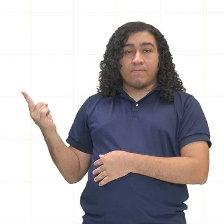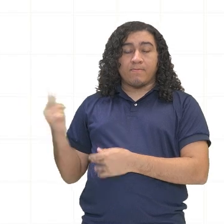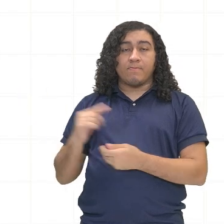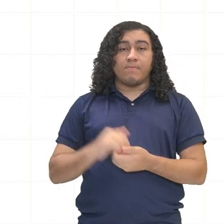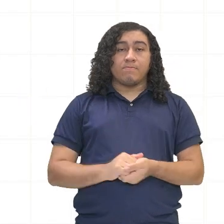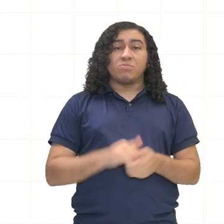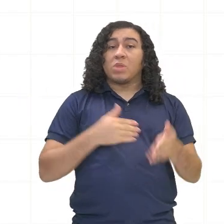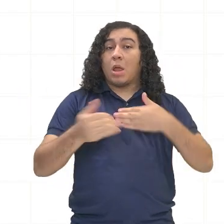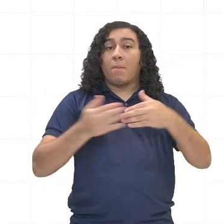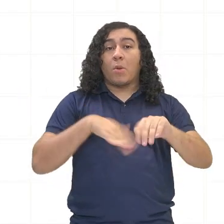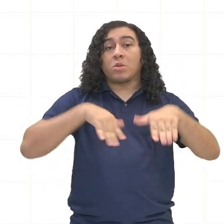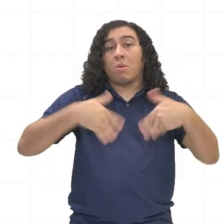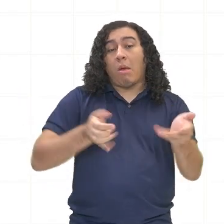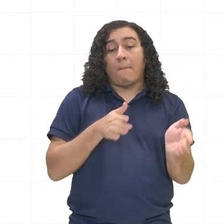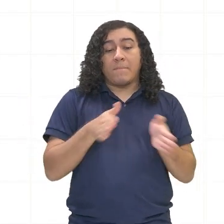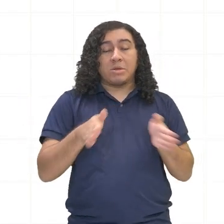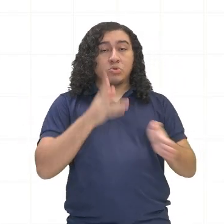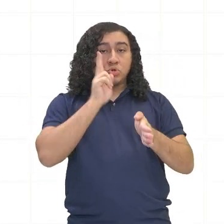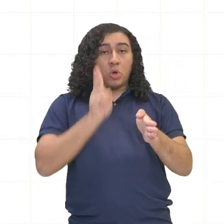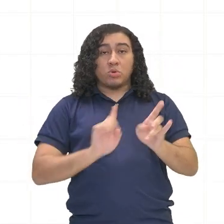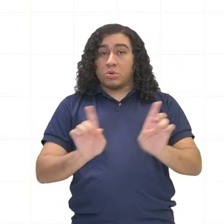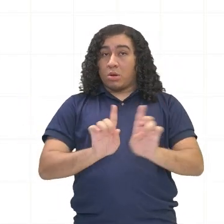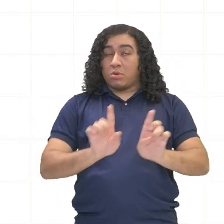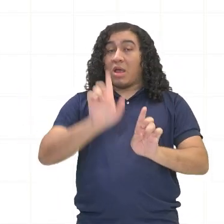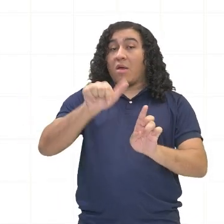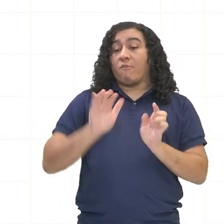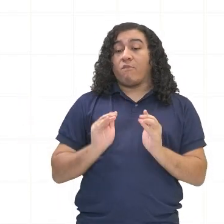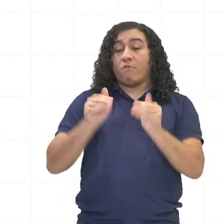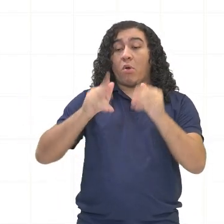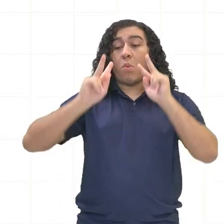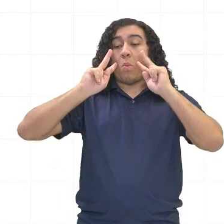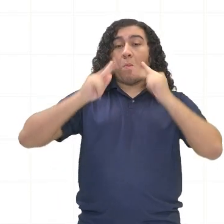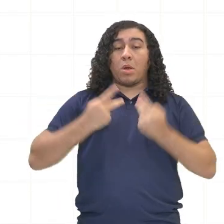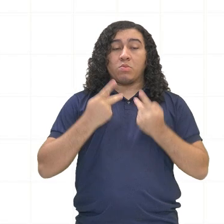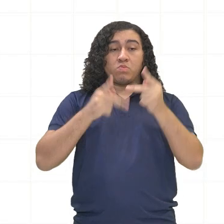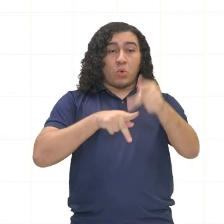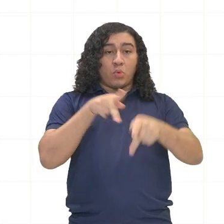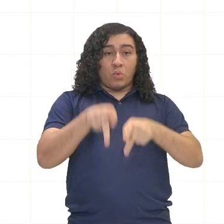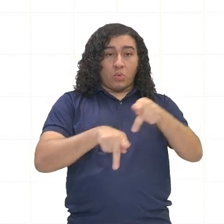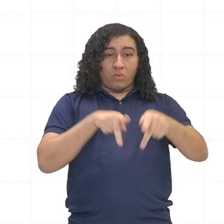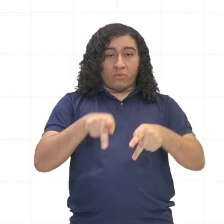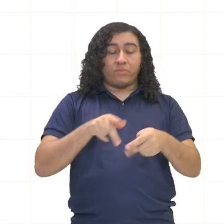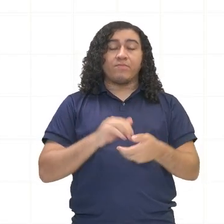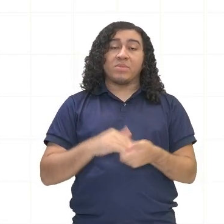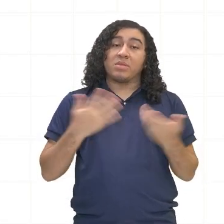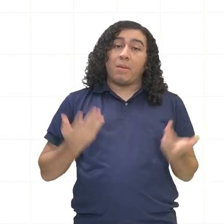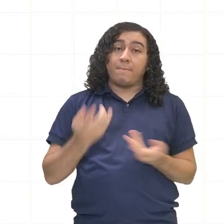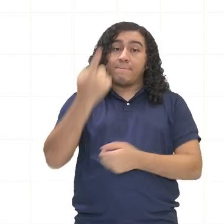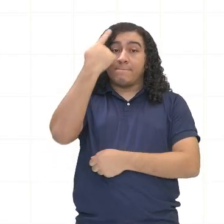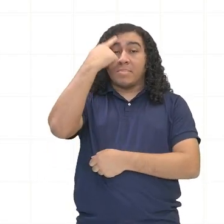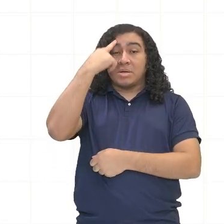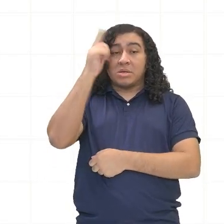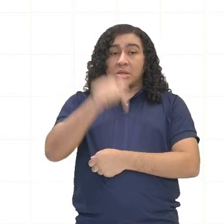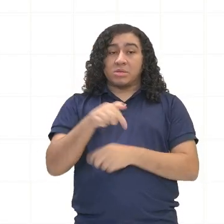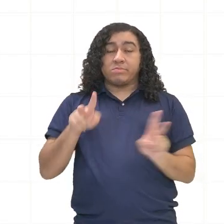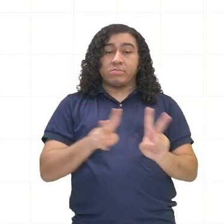qual tempo histórico, ok? Então, pensando nisso, o tempo histórico, ele percebe